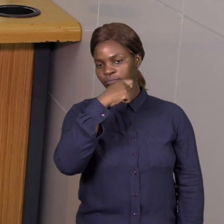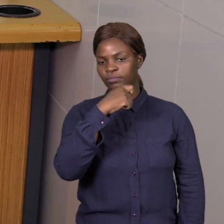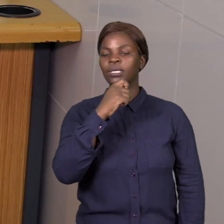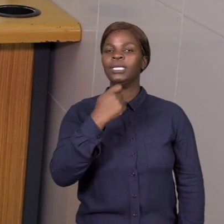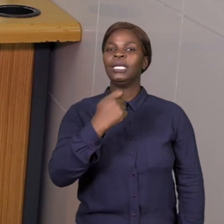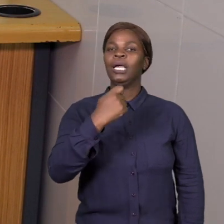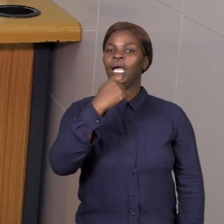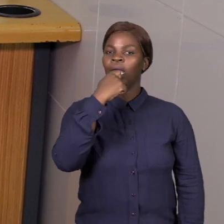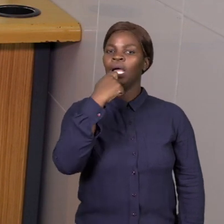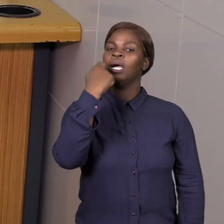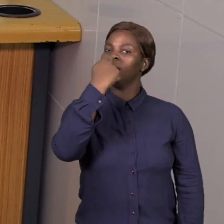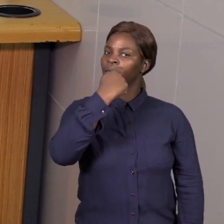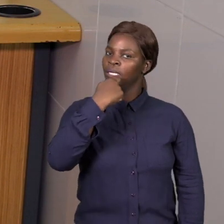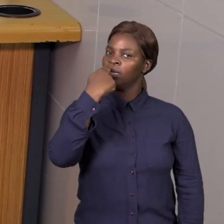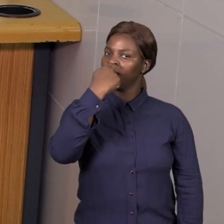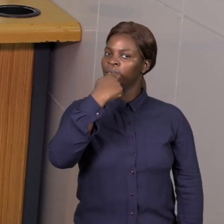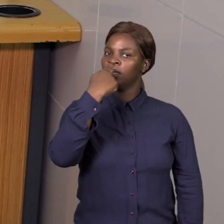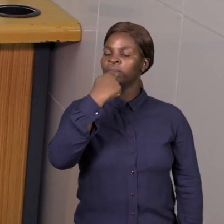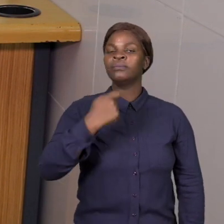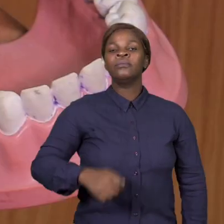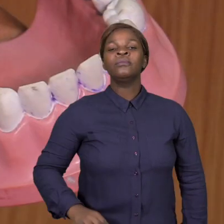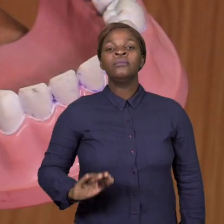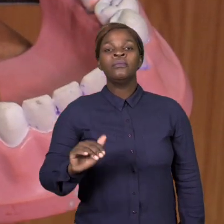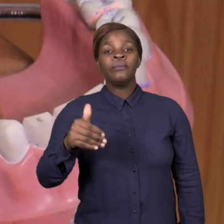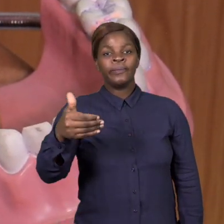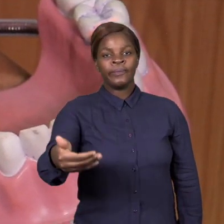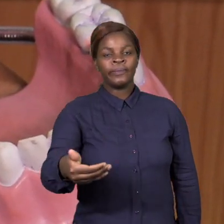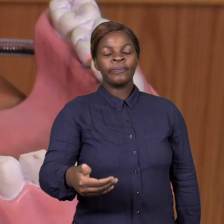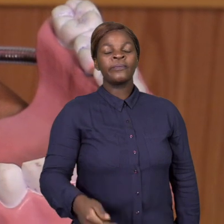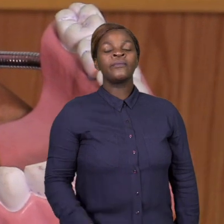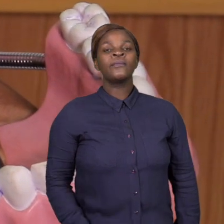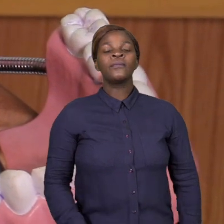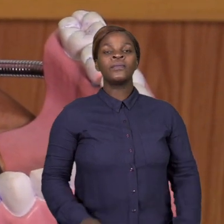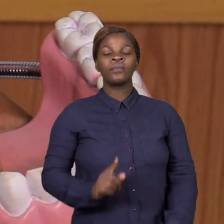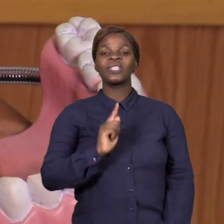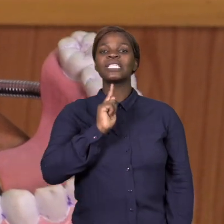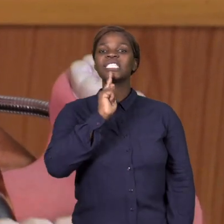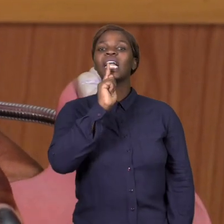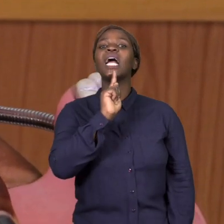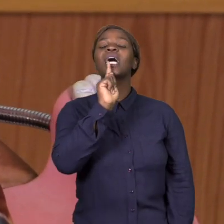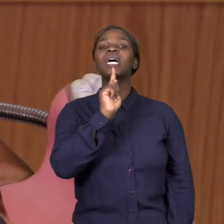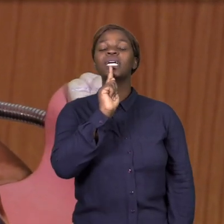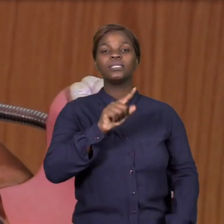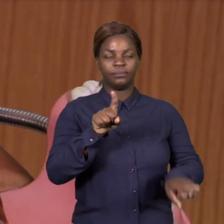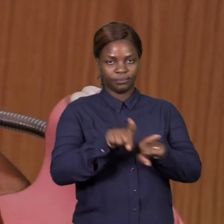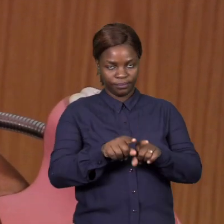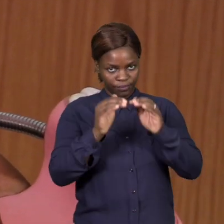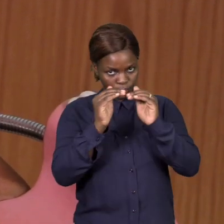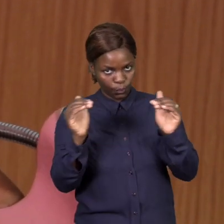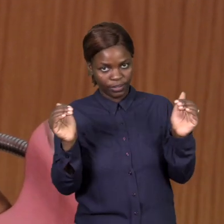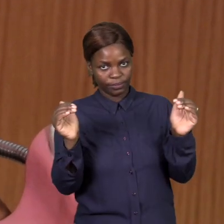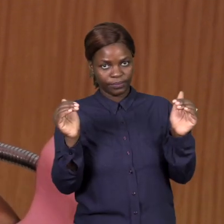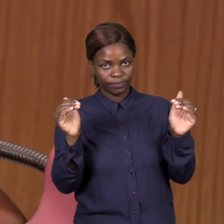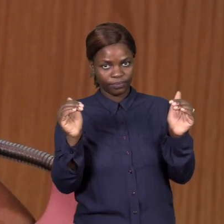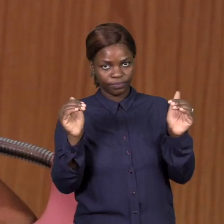circulares e do outro lado também circular. Por cima vamos fazer os mesmos movimentos. O que vai mudar é a posição